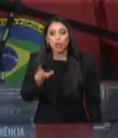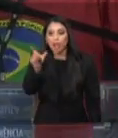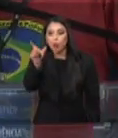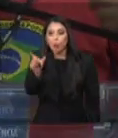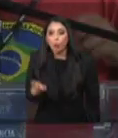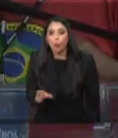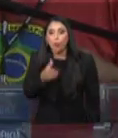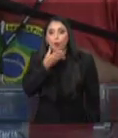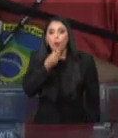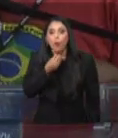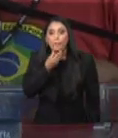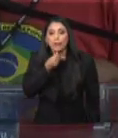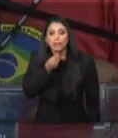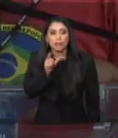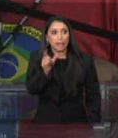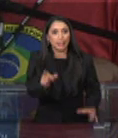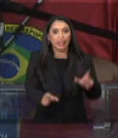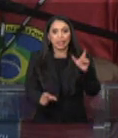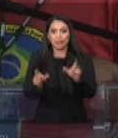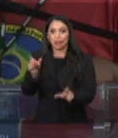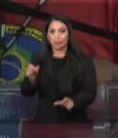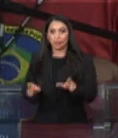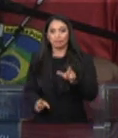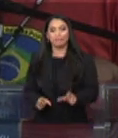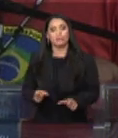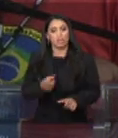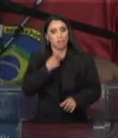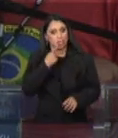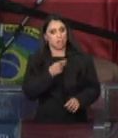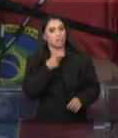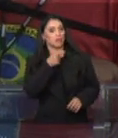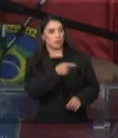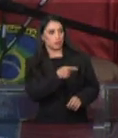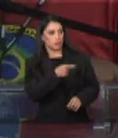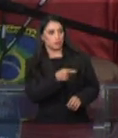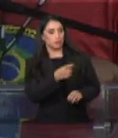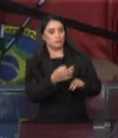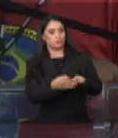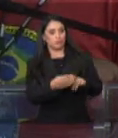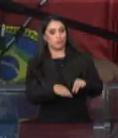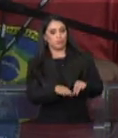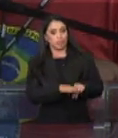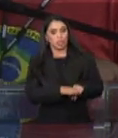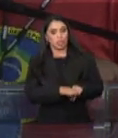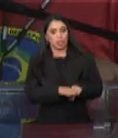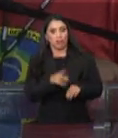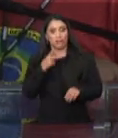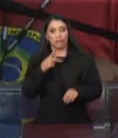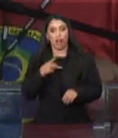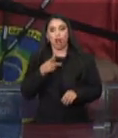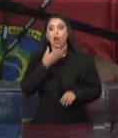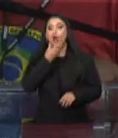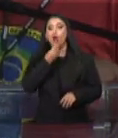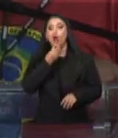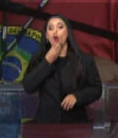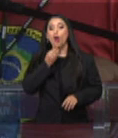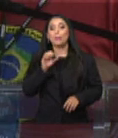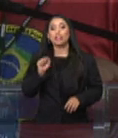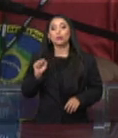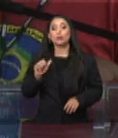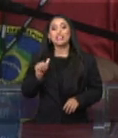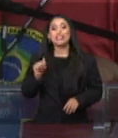cada um cada uma que tá aqui hoje falando para vossa excelência Nós Somos muitas vezes chamado do homem do saco